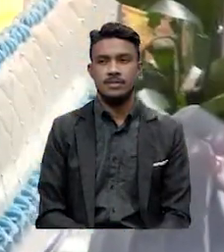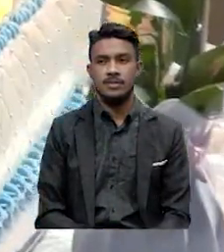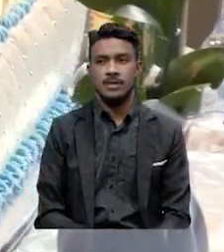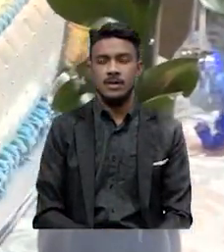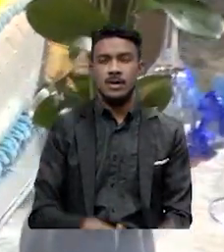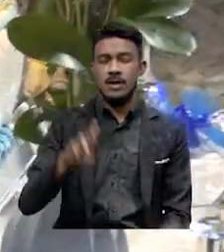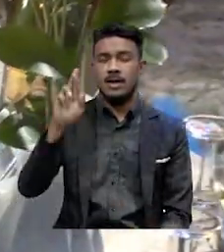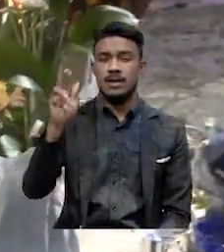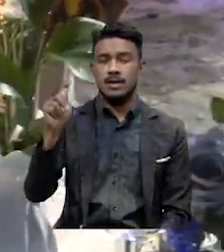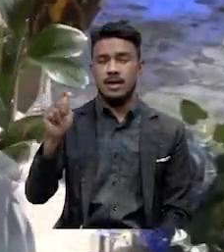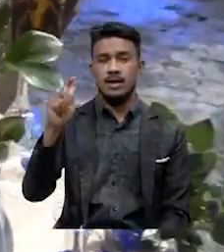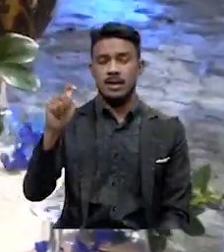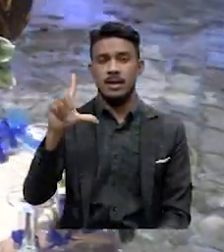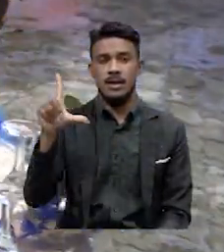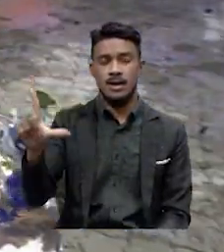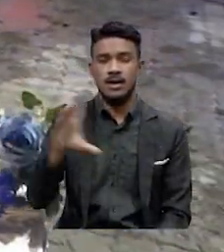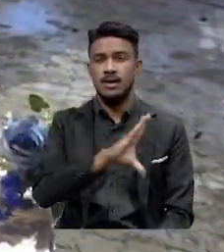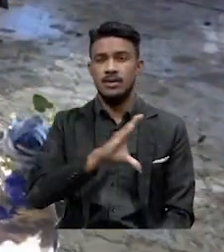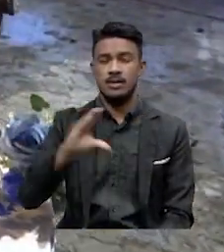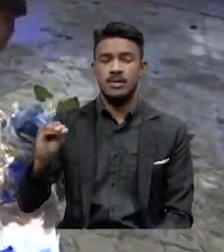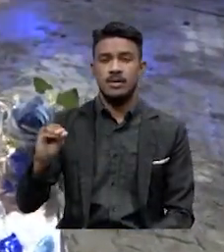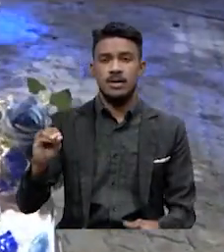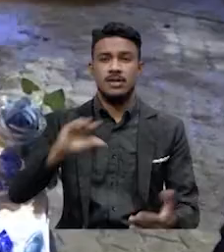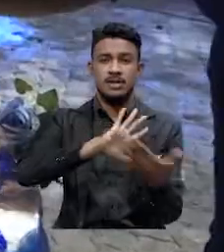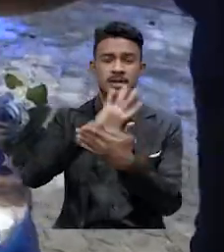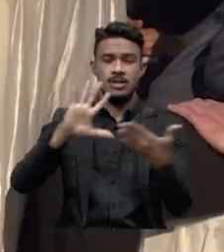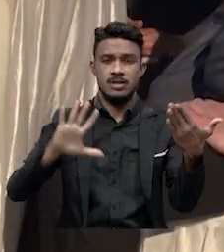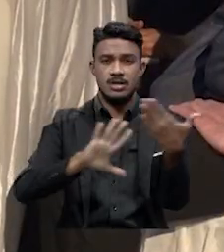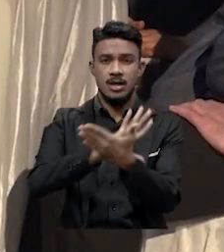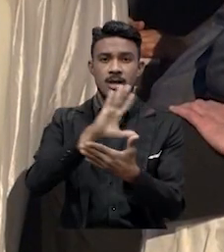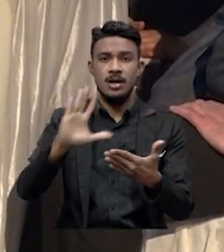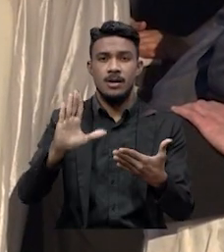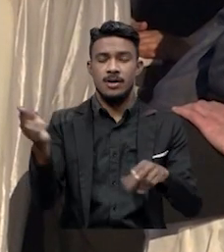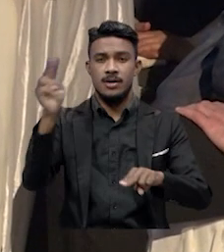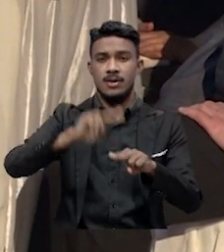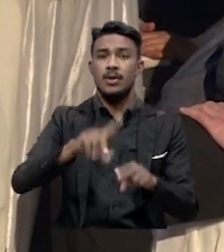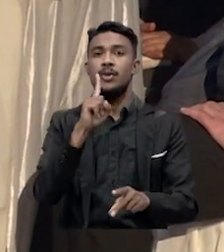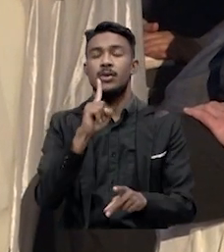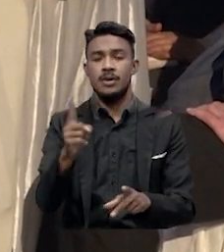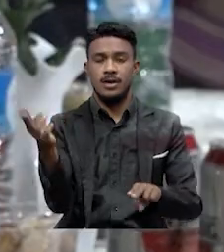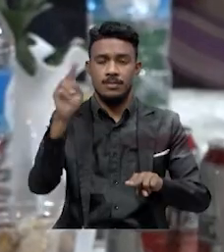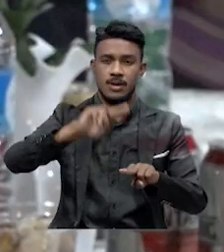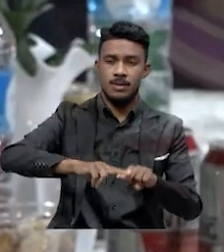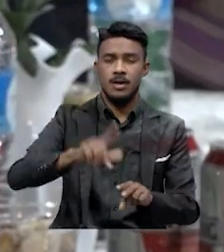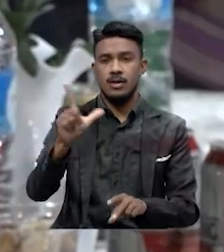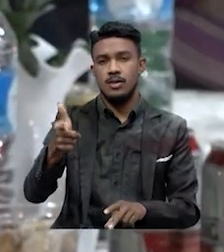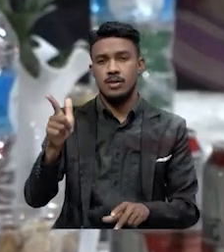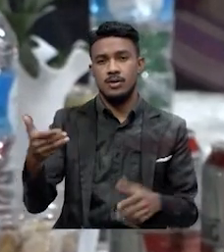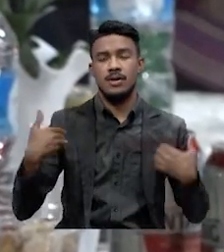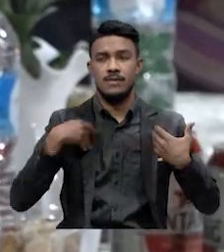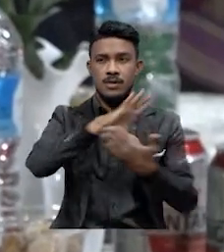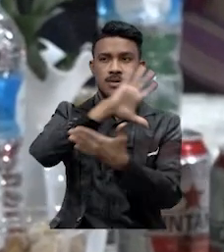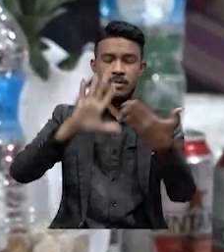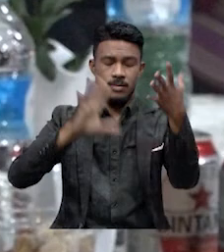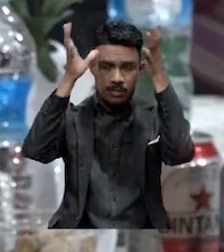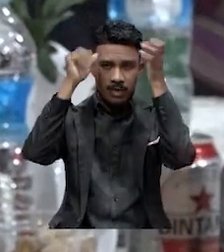Rádio Televisão Timor-Leste, empresa pública, sábado, né, celebra aniversário Badala Ruanulu. E a celebração, né, Presidente